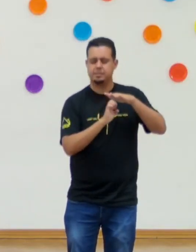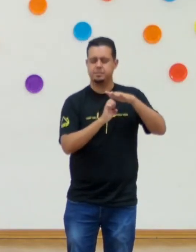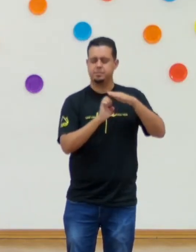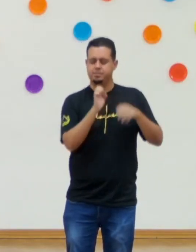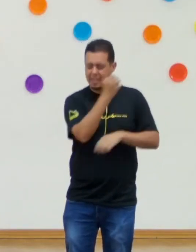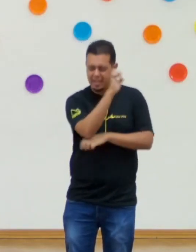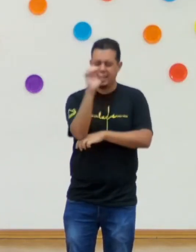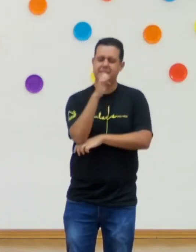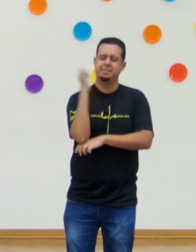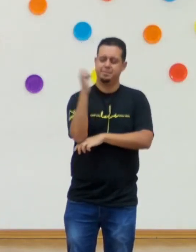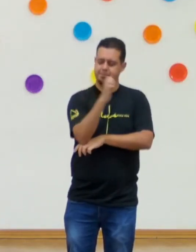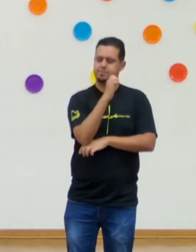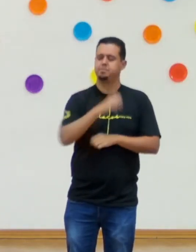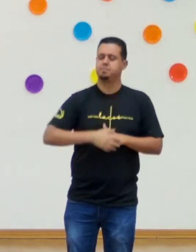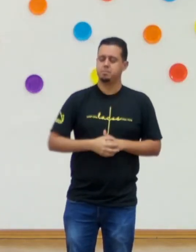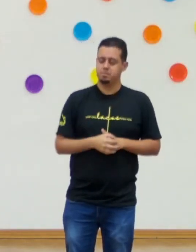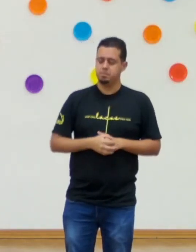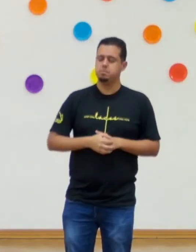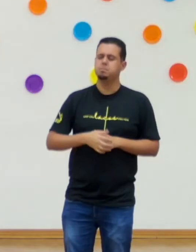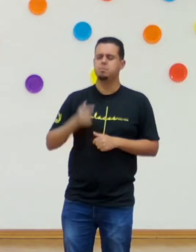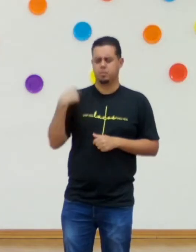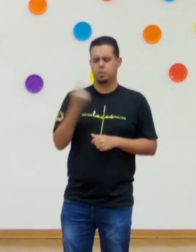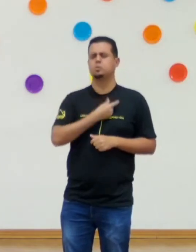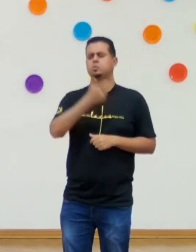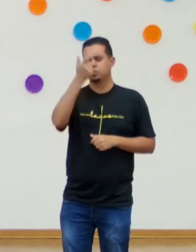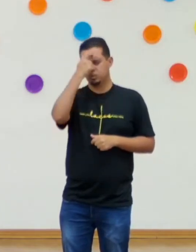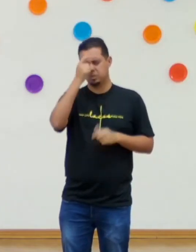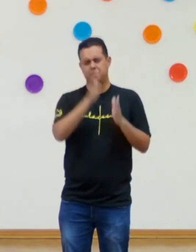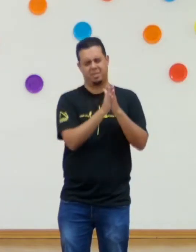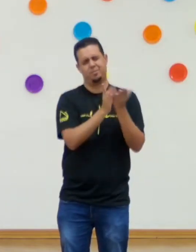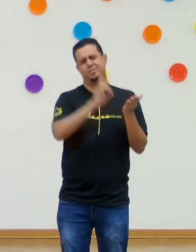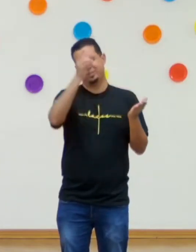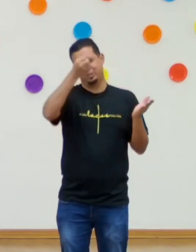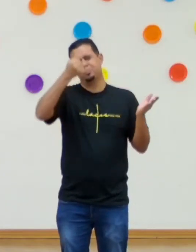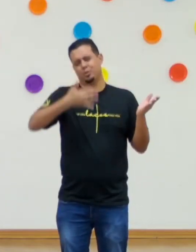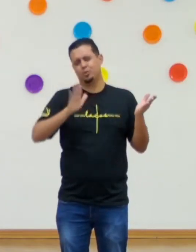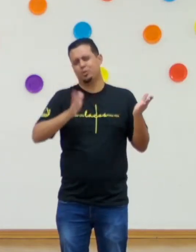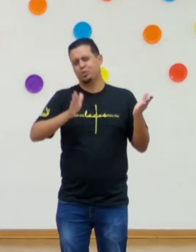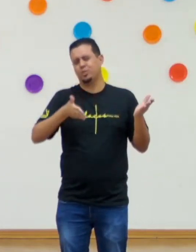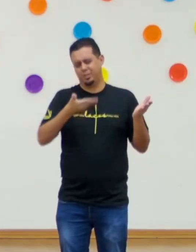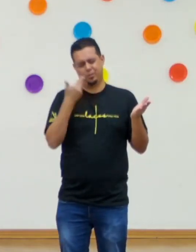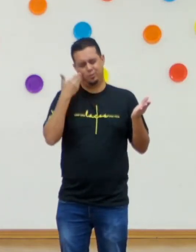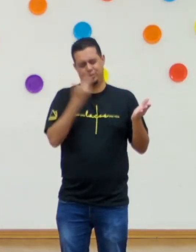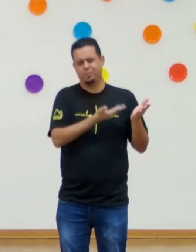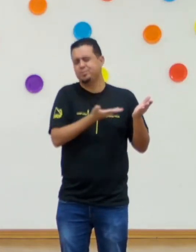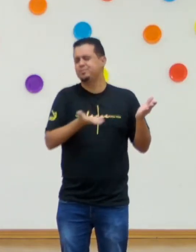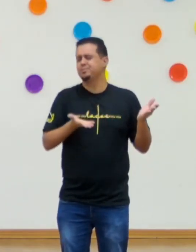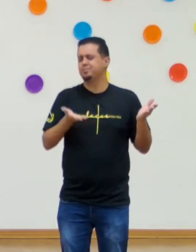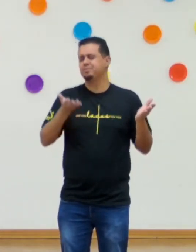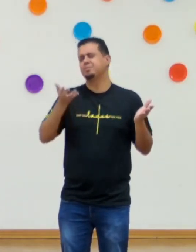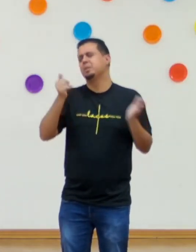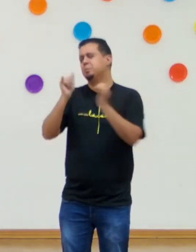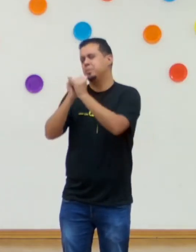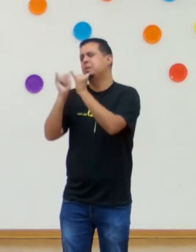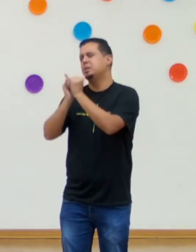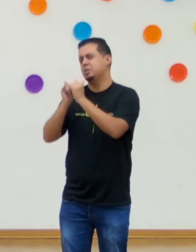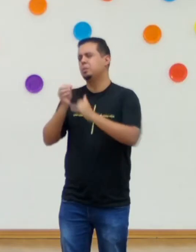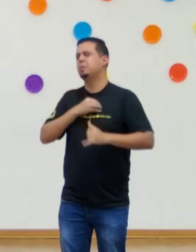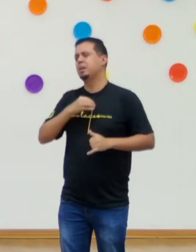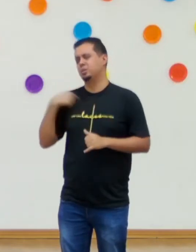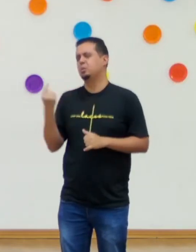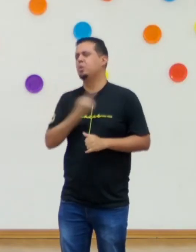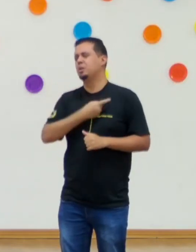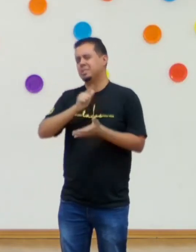temos a consciência, a Tua palavra nos diz isso. Então nos ajuda, Senhor, também perdoando os nossos pecados, limpando o